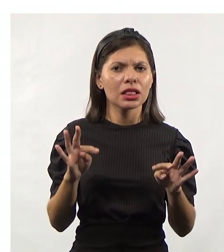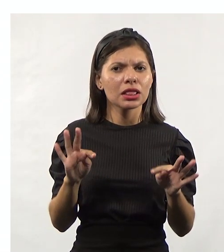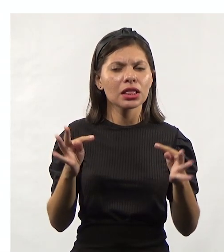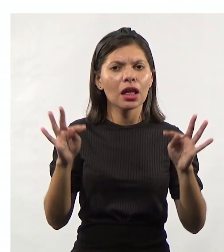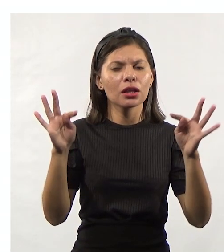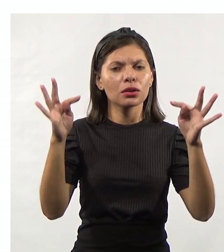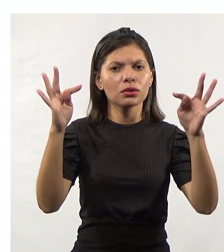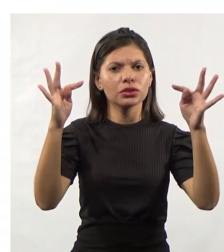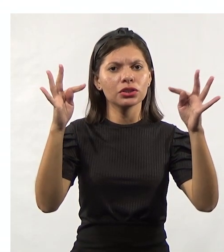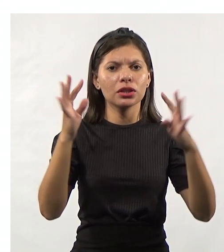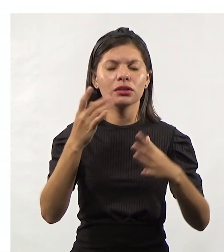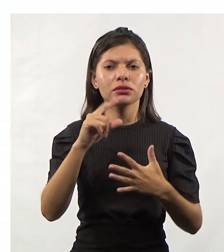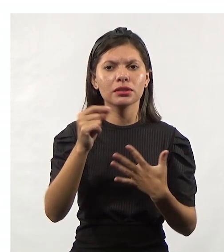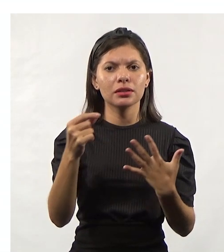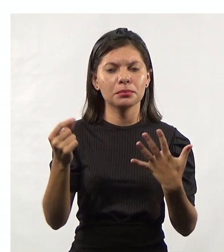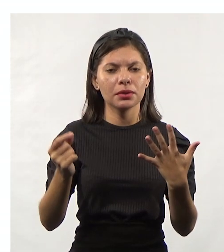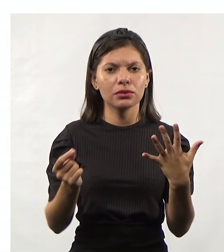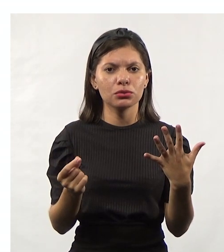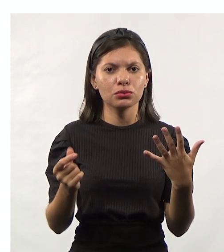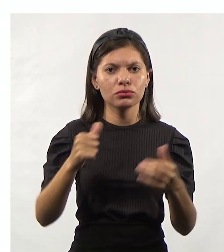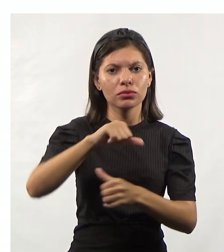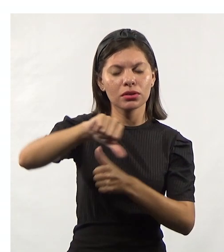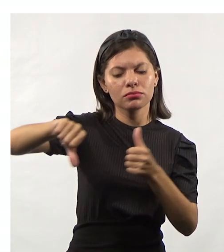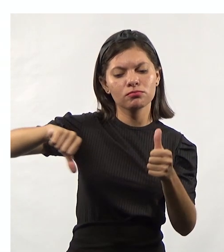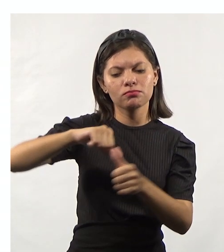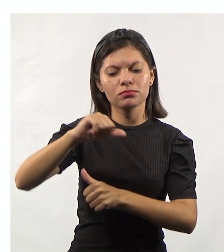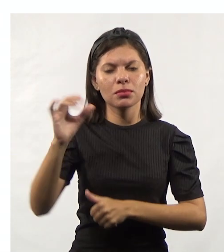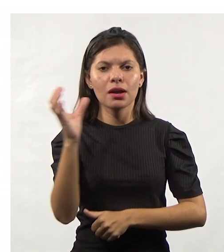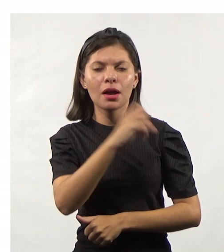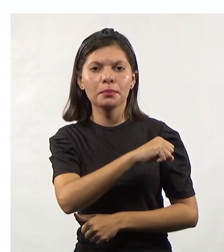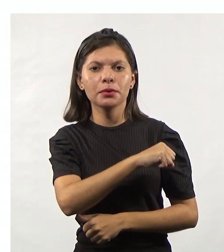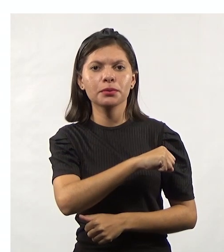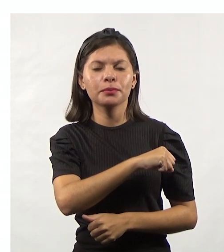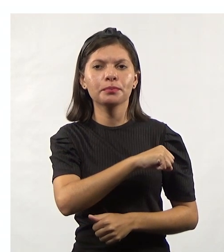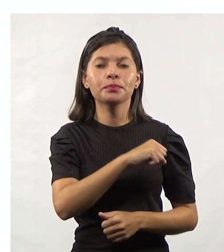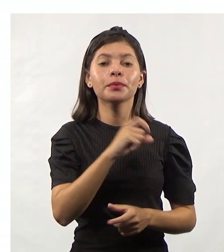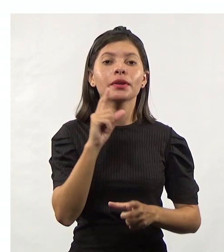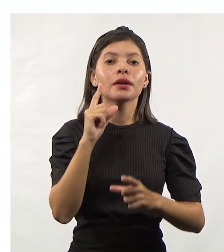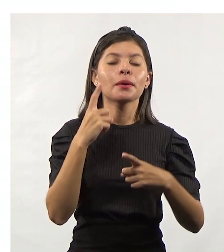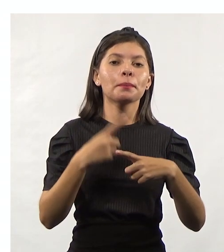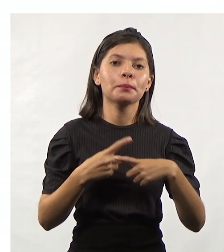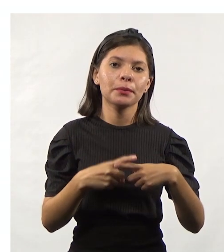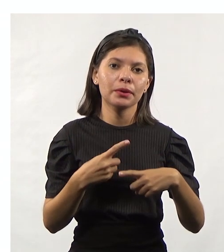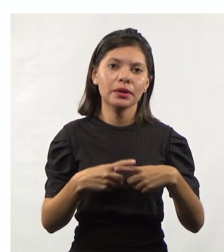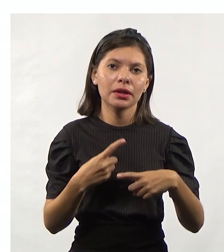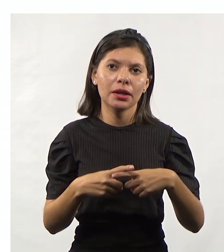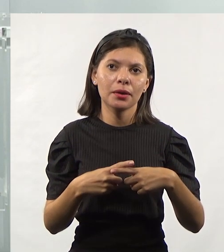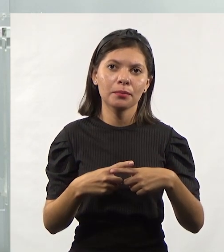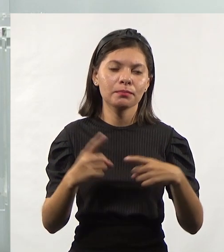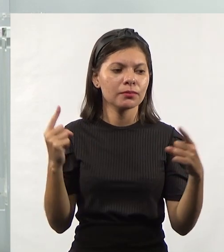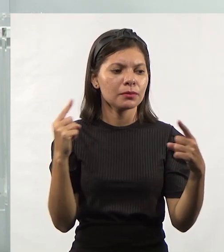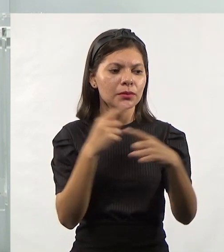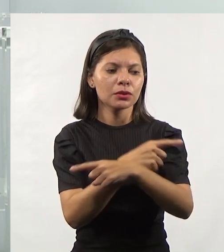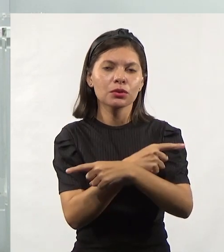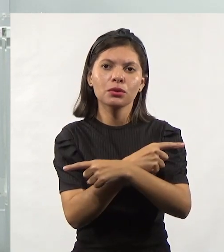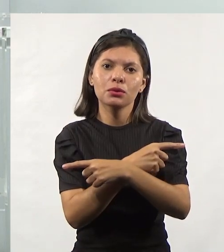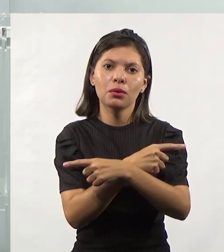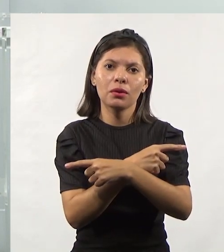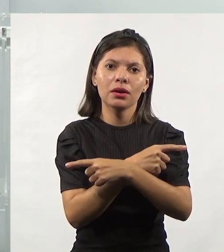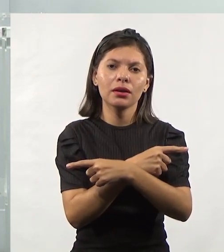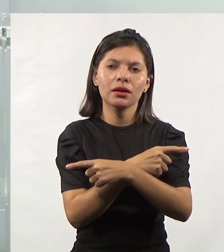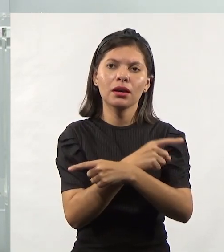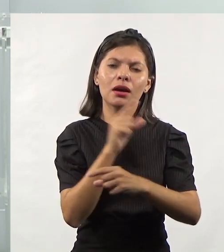também a tecnologia é um dos elementos de rápida transformação, justamente por conta dessa troca